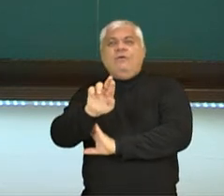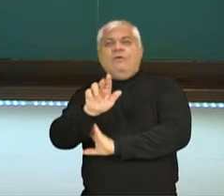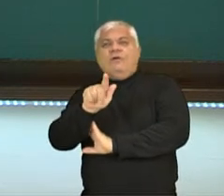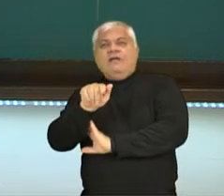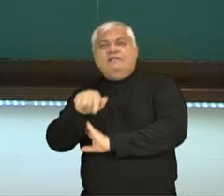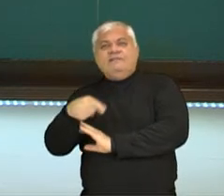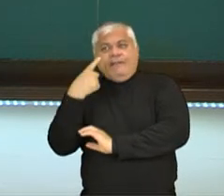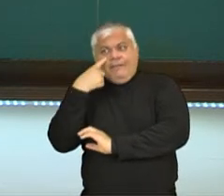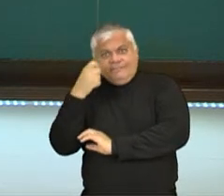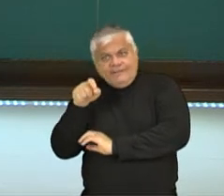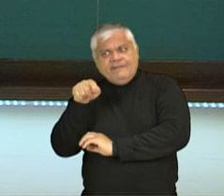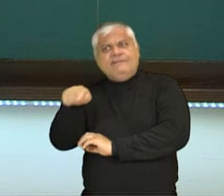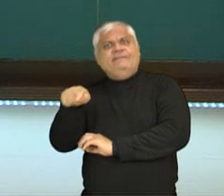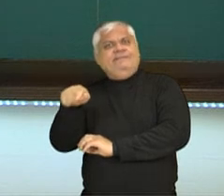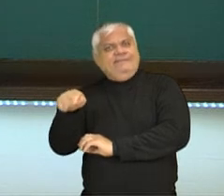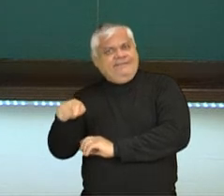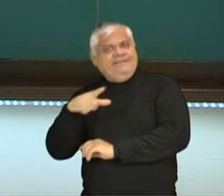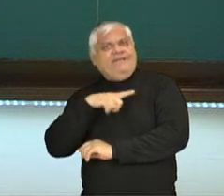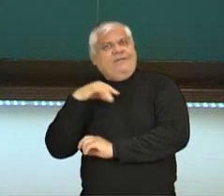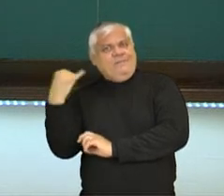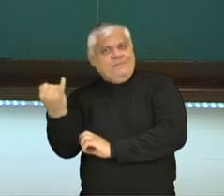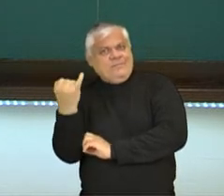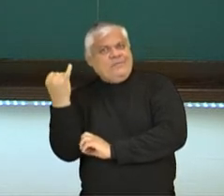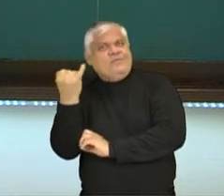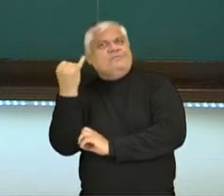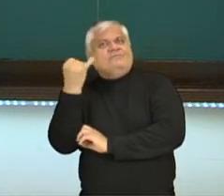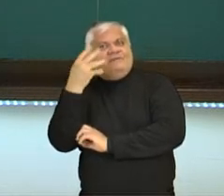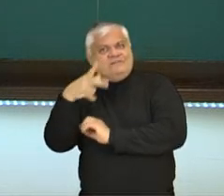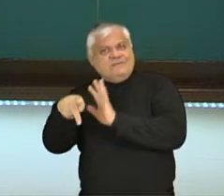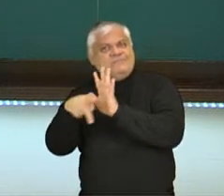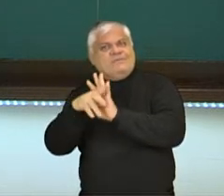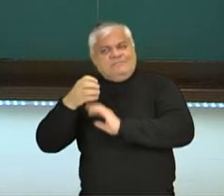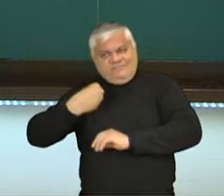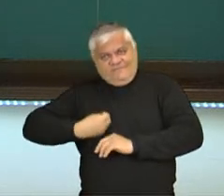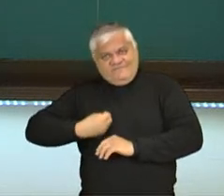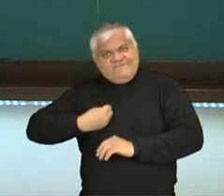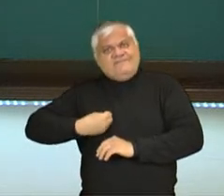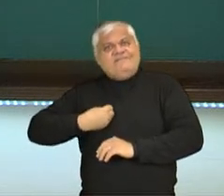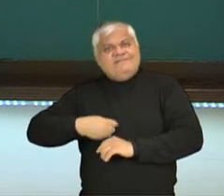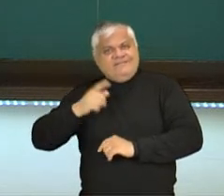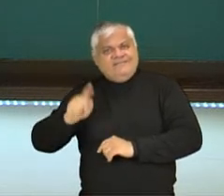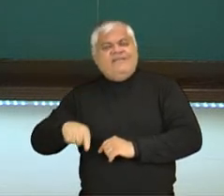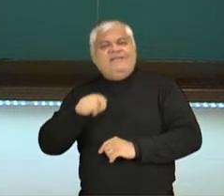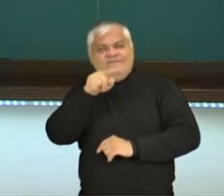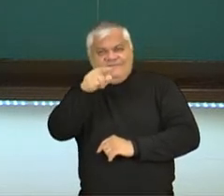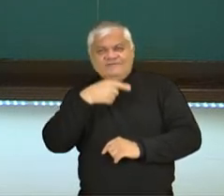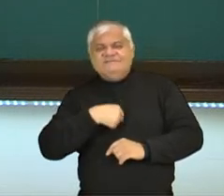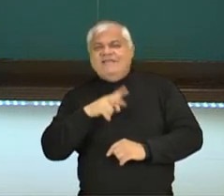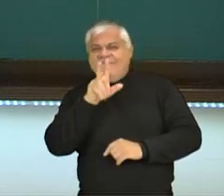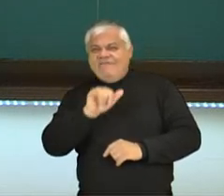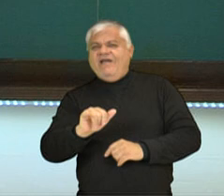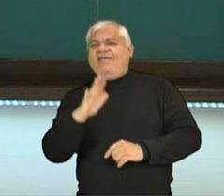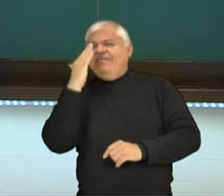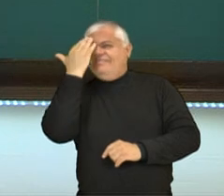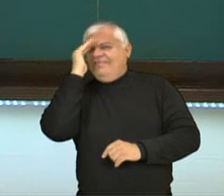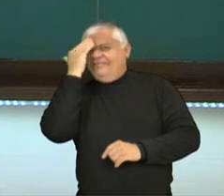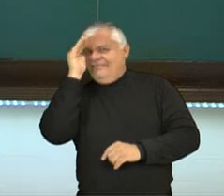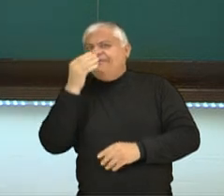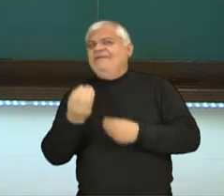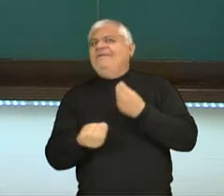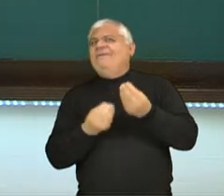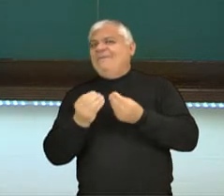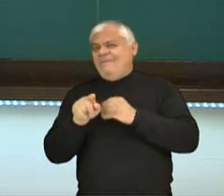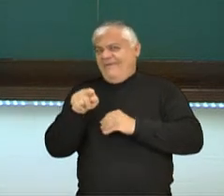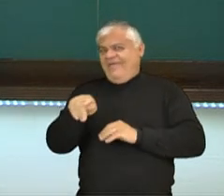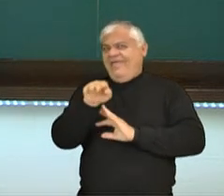bastante interessante, bastante importante, muito presente no nosso dia a dia e que você também precisa